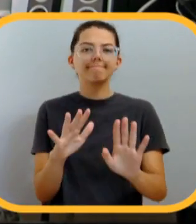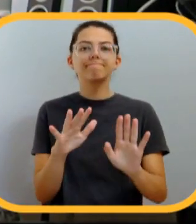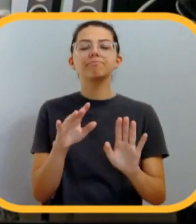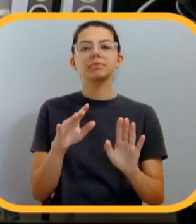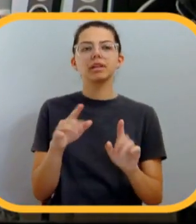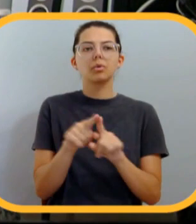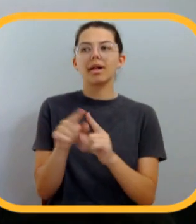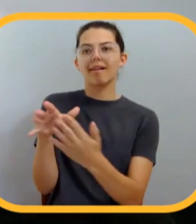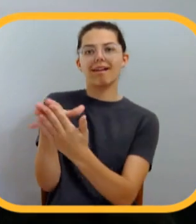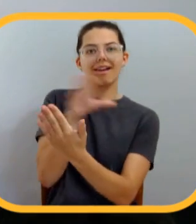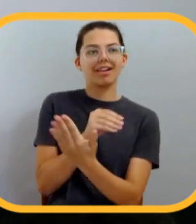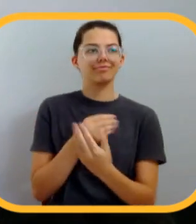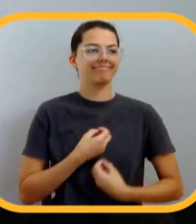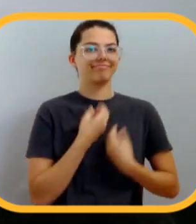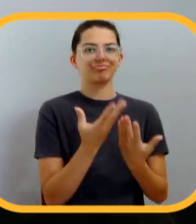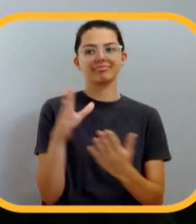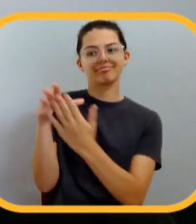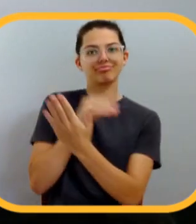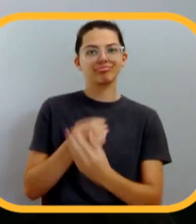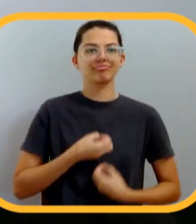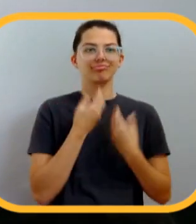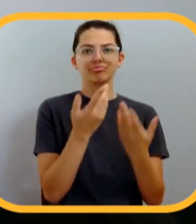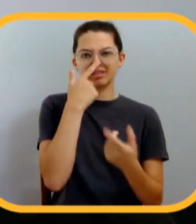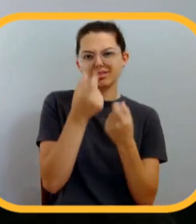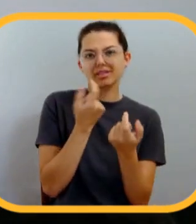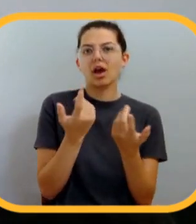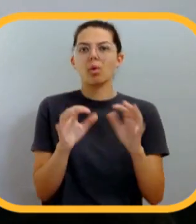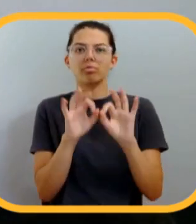muito essa mimetização por parte dos jovens